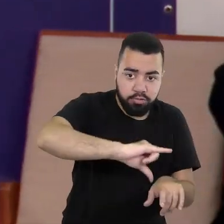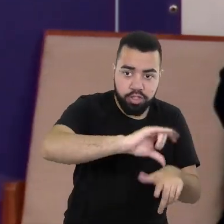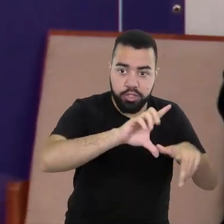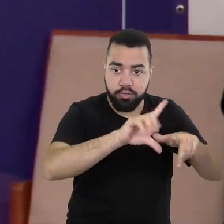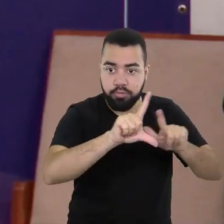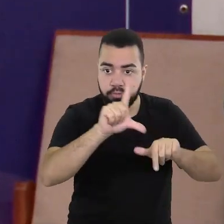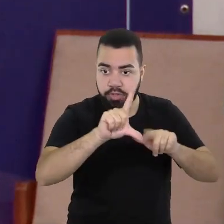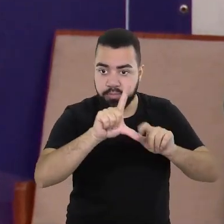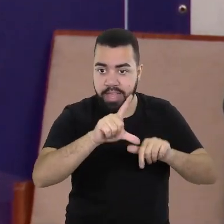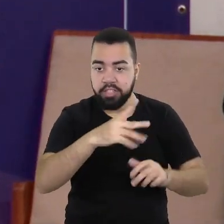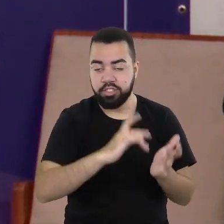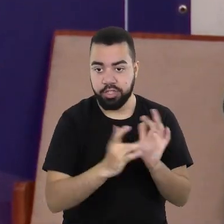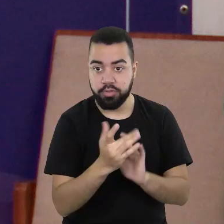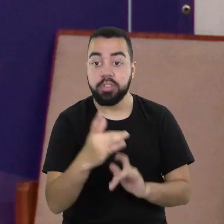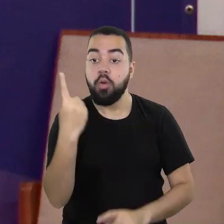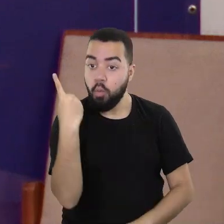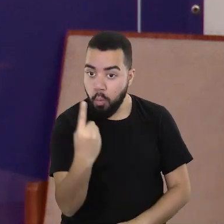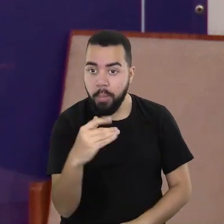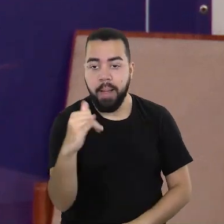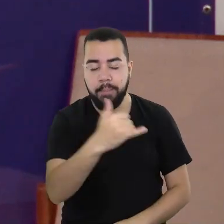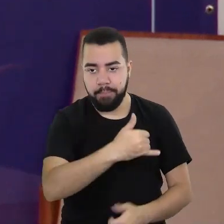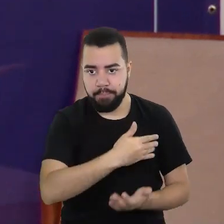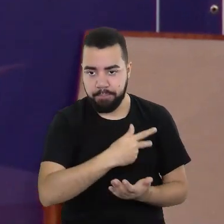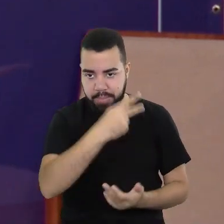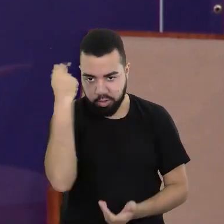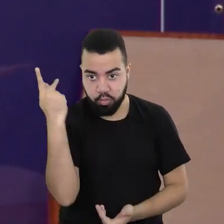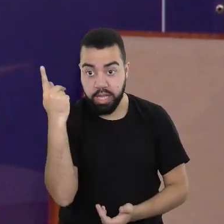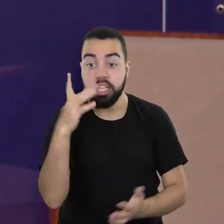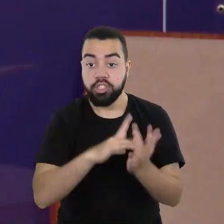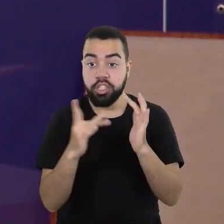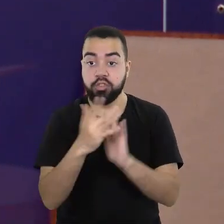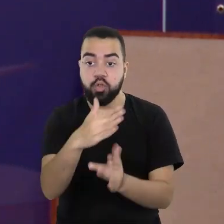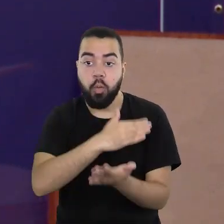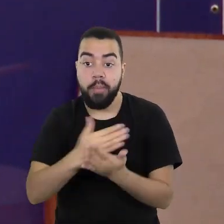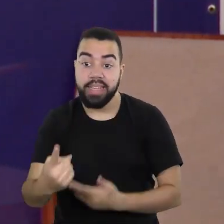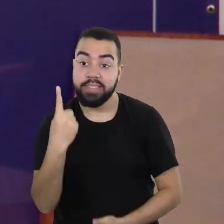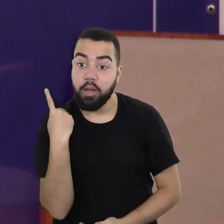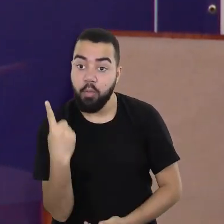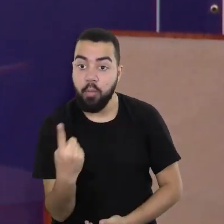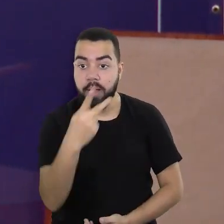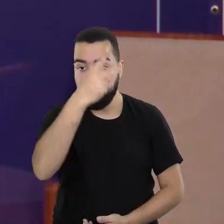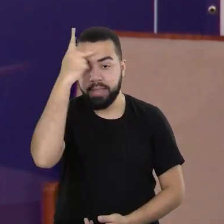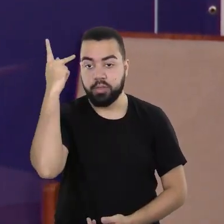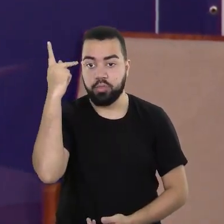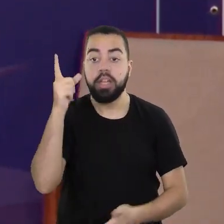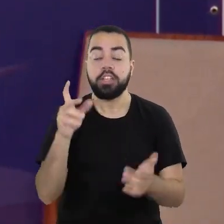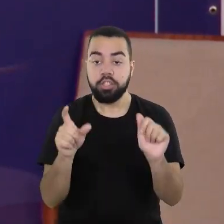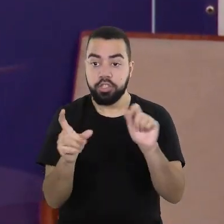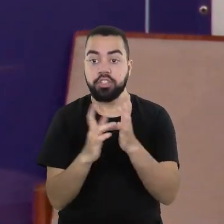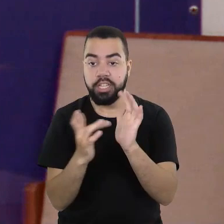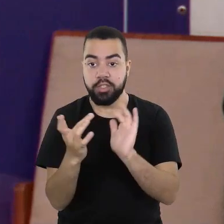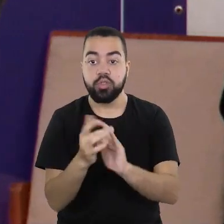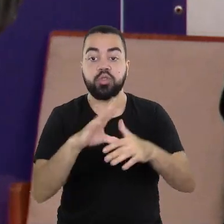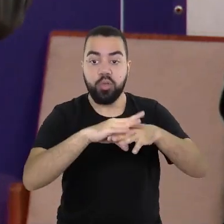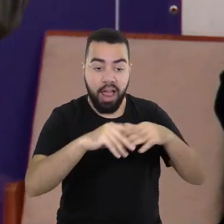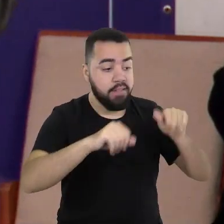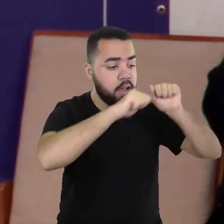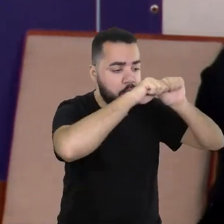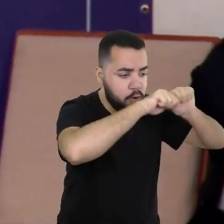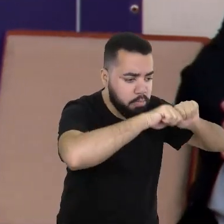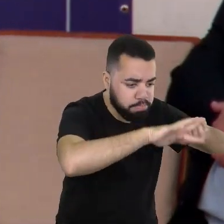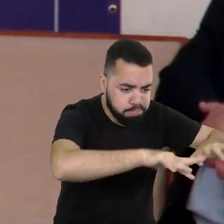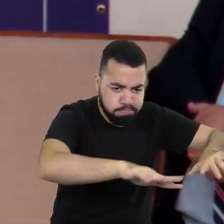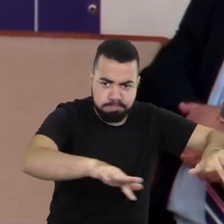é especialista em uma pessoa. Ele começa com uma pessoa. Ele curava as multidões, mas ele fazia o